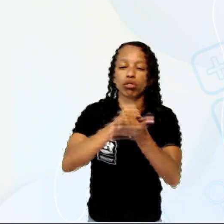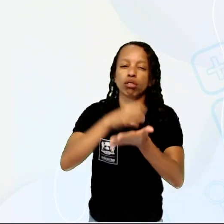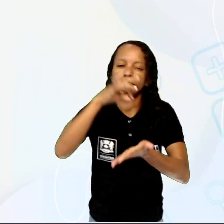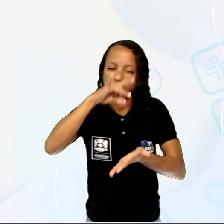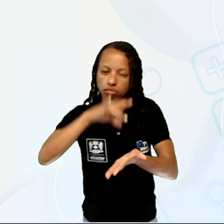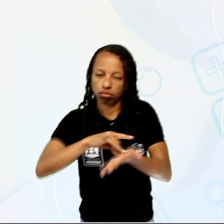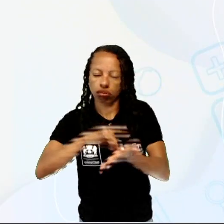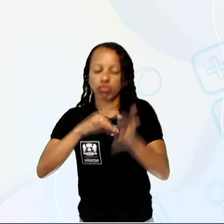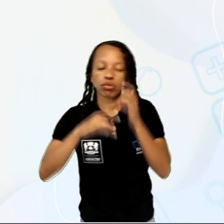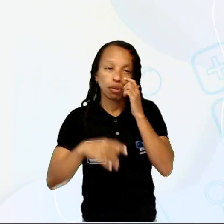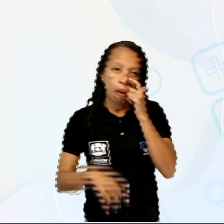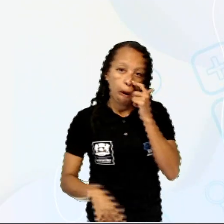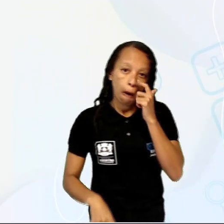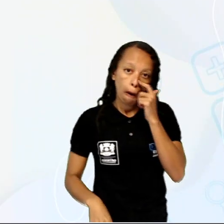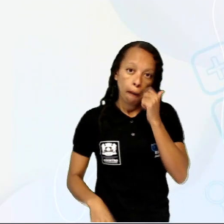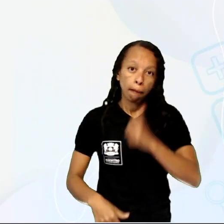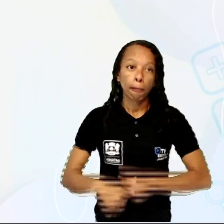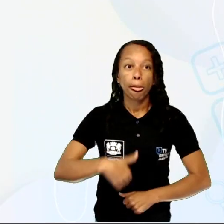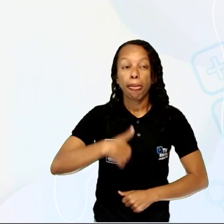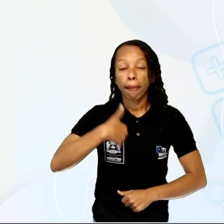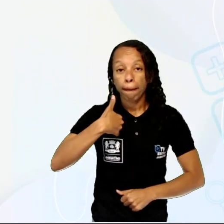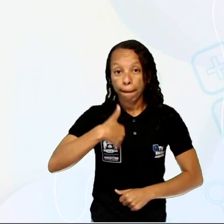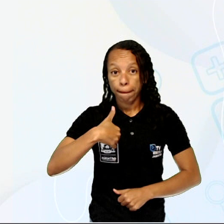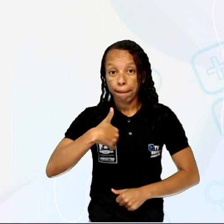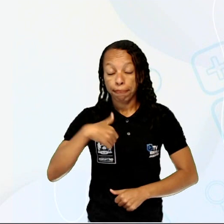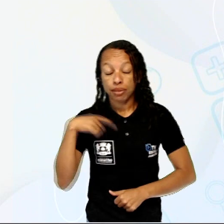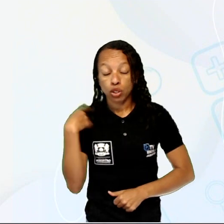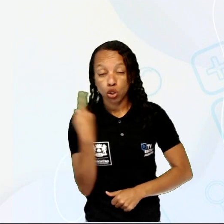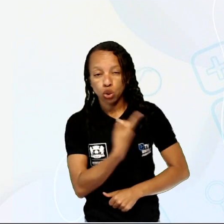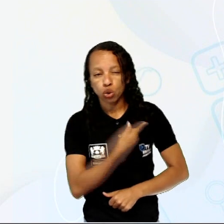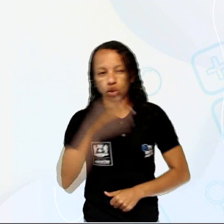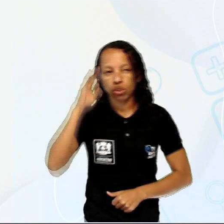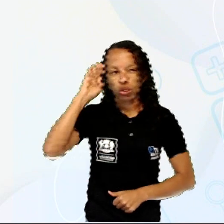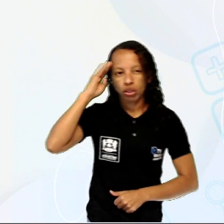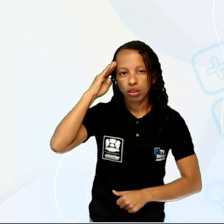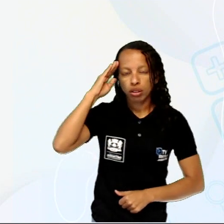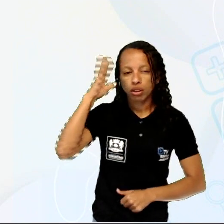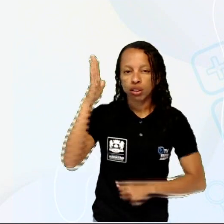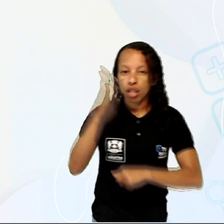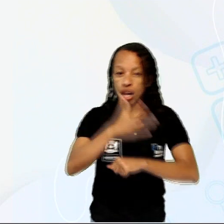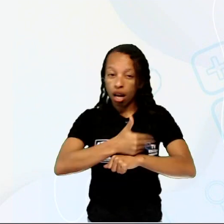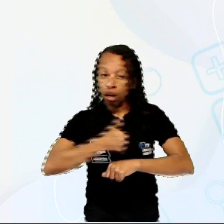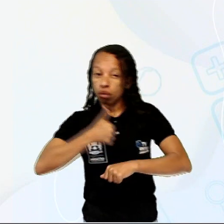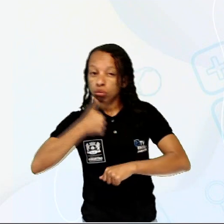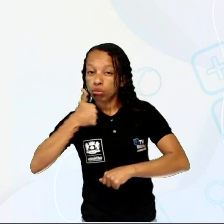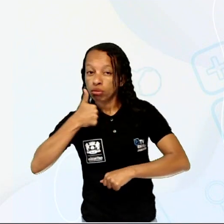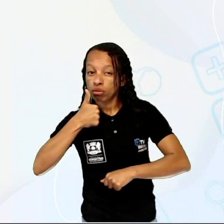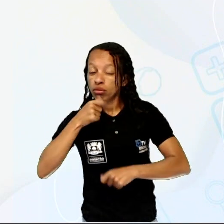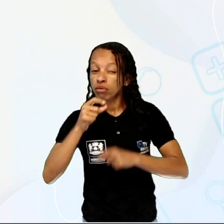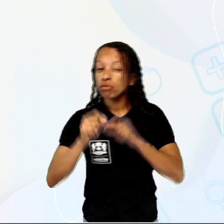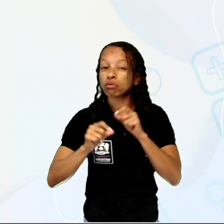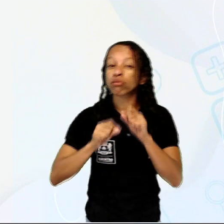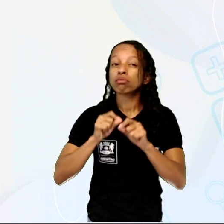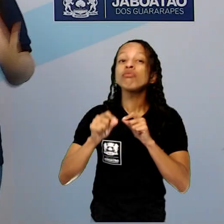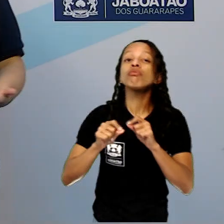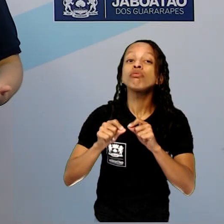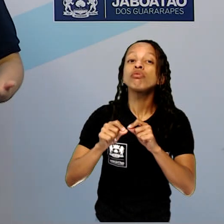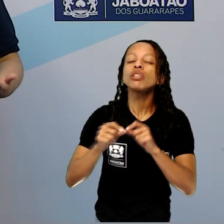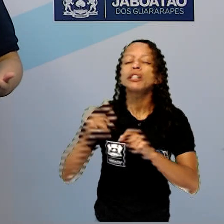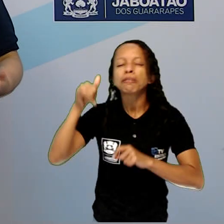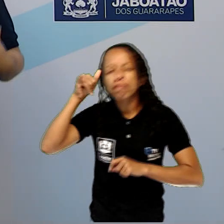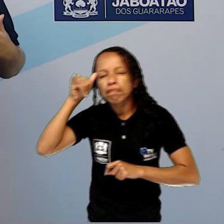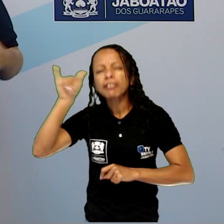Mas, primeiramente, a gente tem que entender que a melhor coisa a se fazer em primeiros socorros é